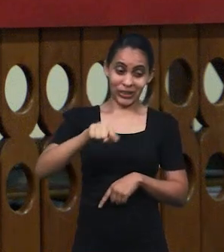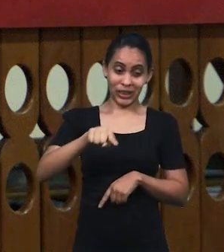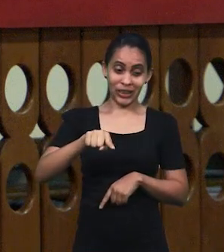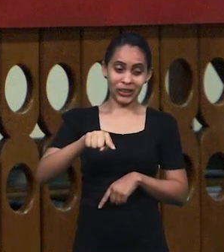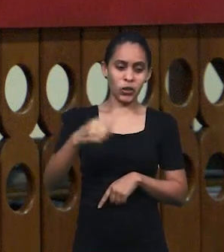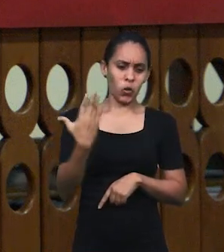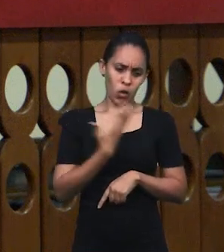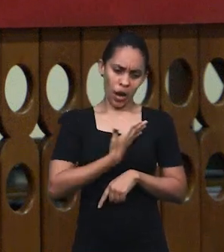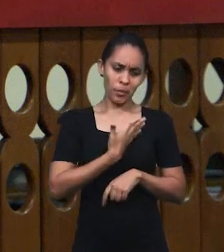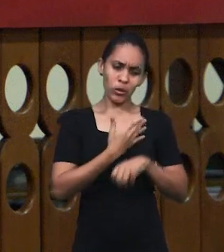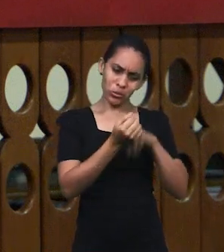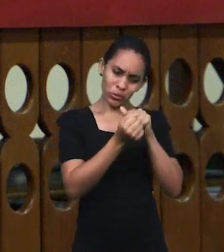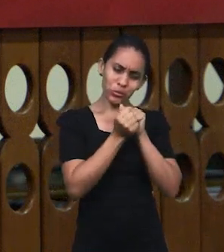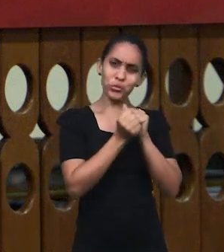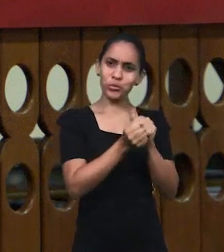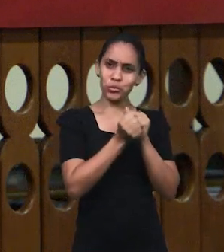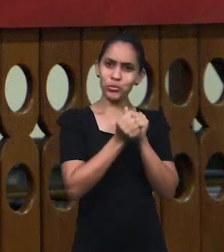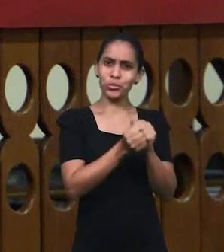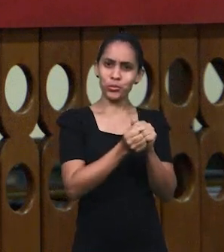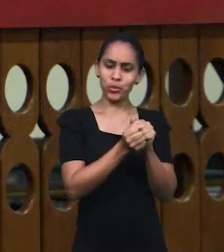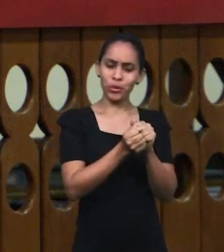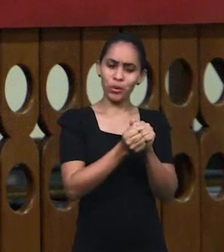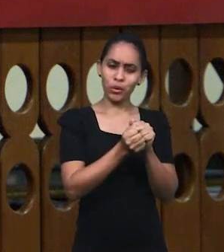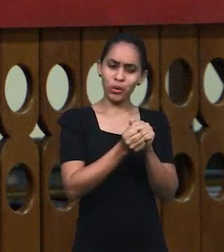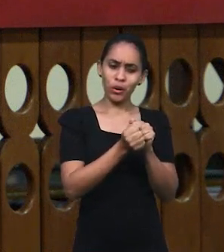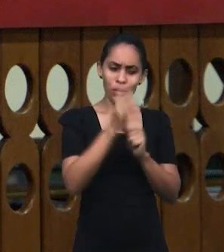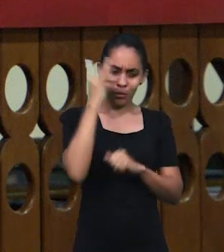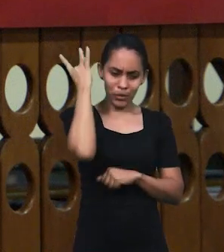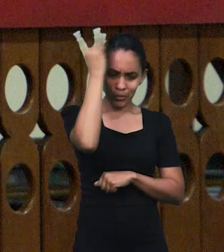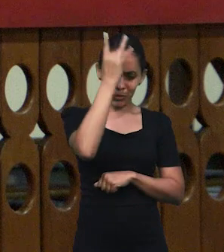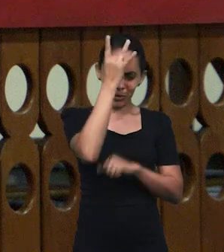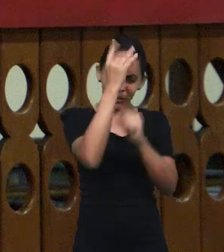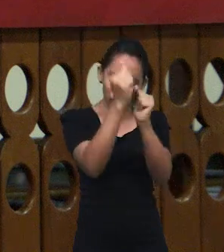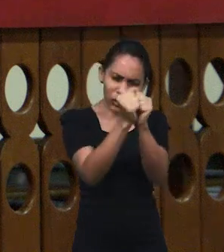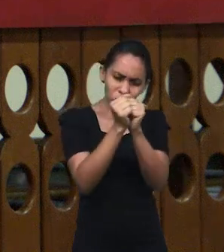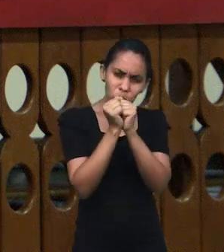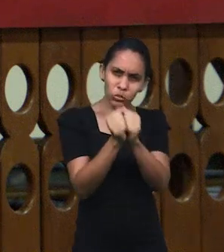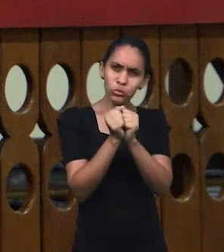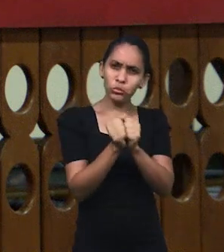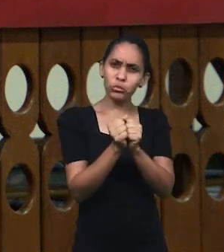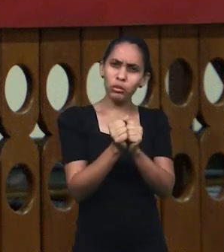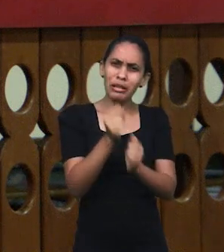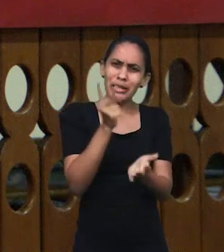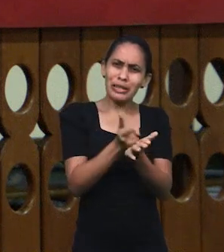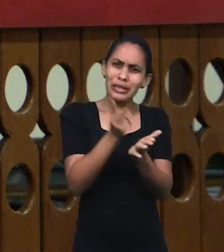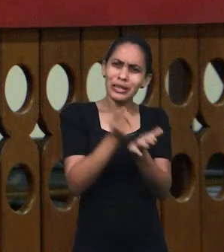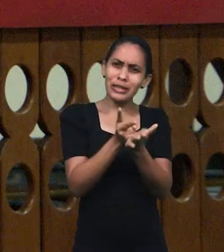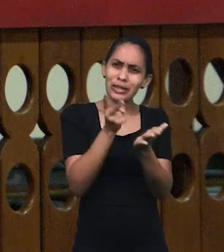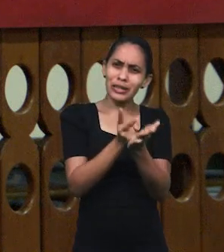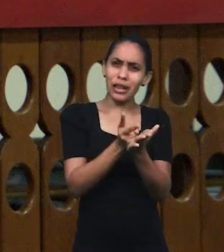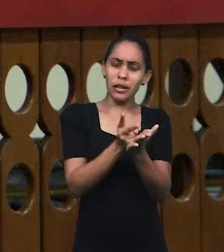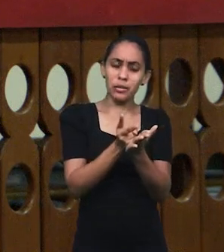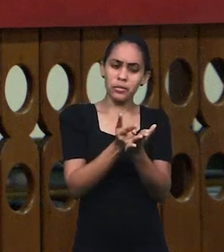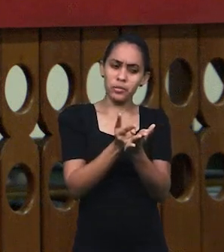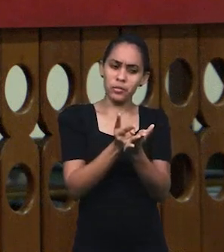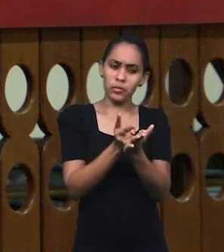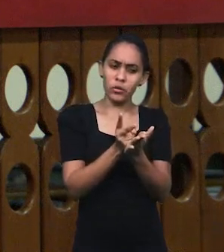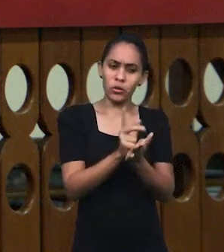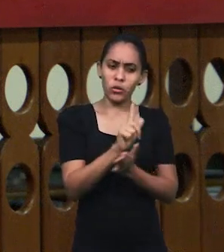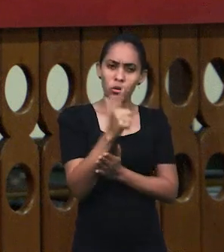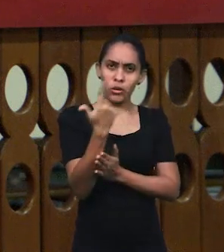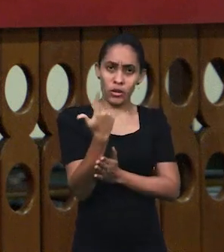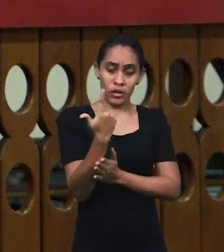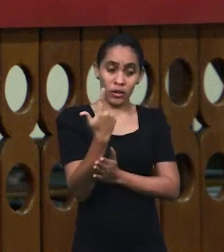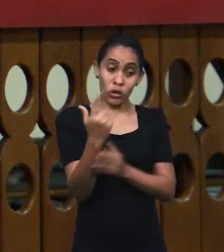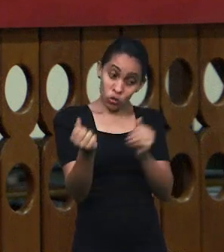mas eu vos darei um amigo. Eu vos darei alguém que vai sempre andar convosco. Eu vos darei, em